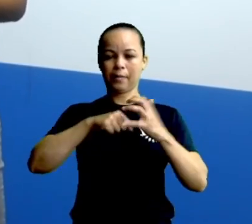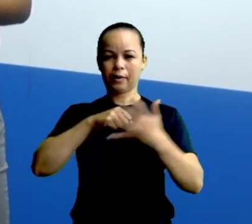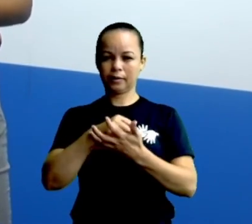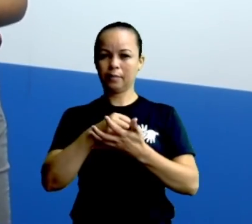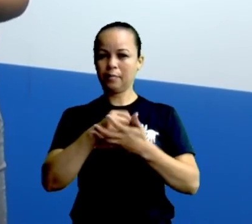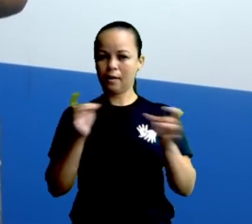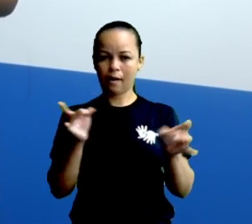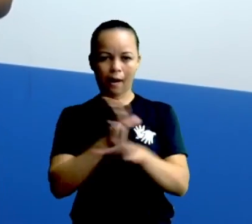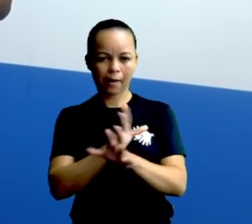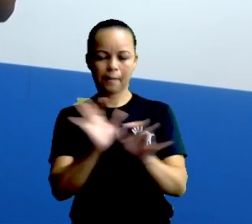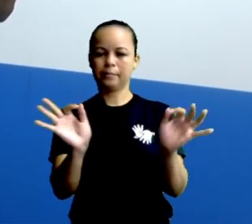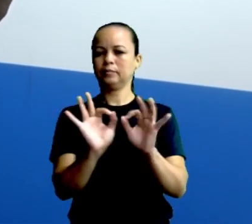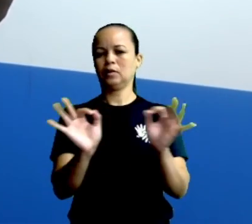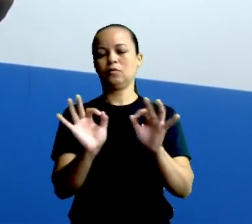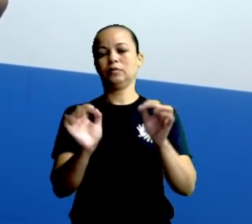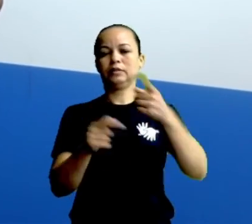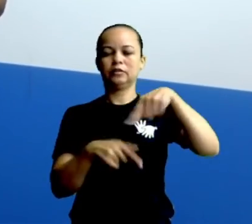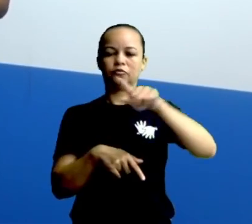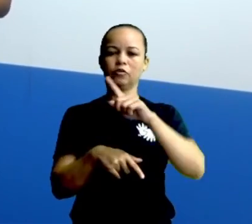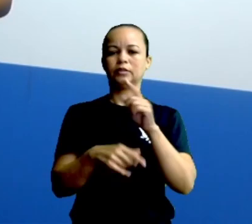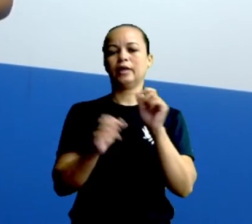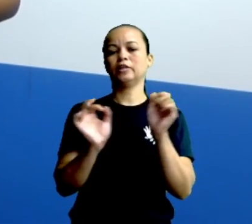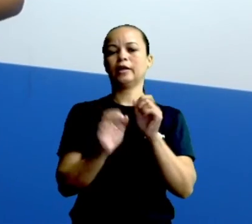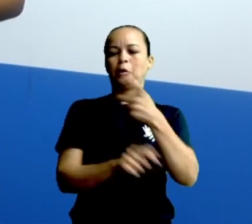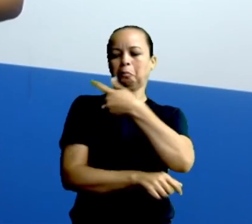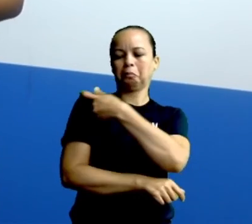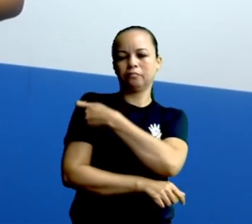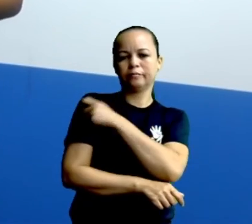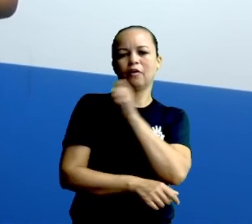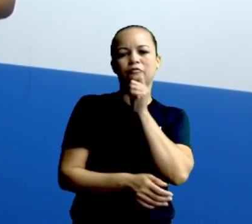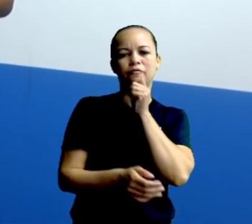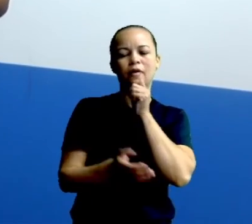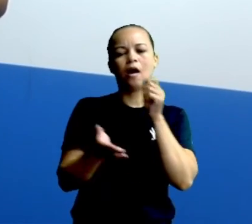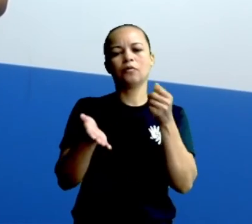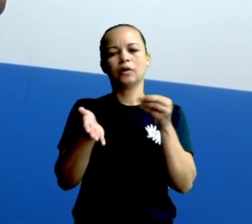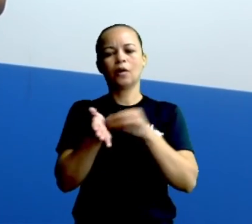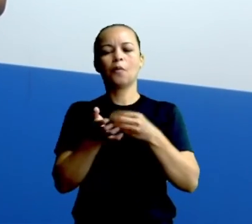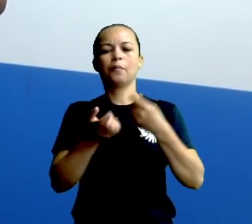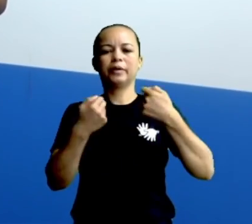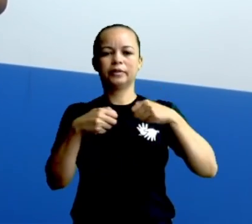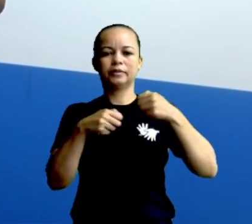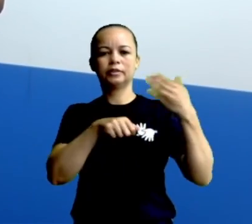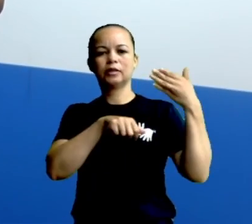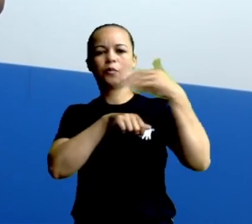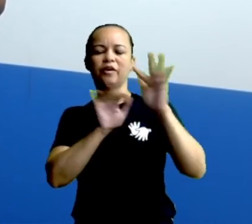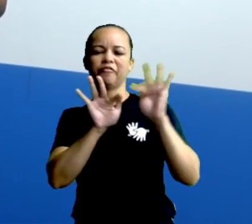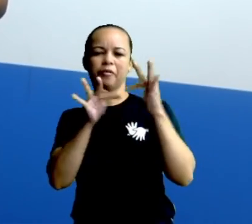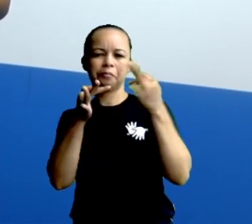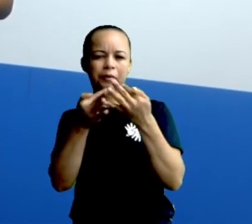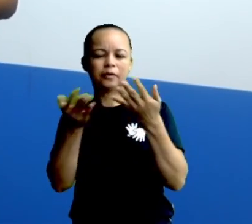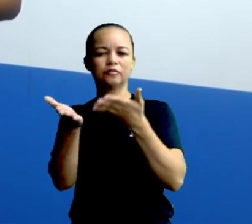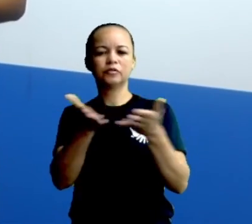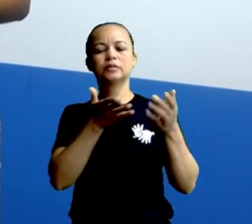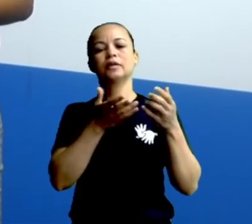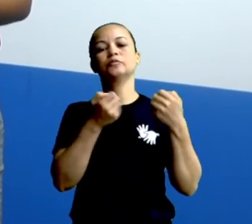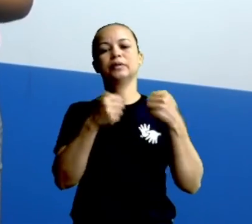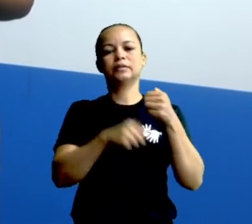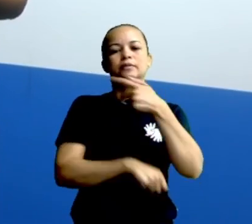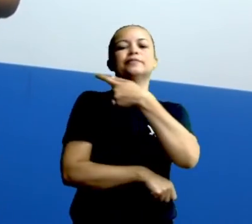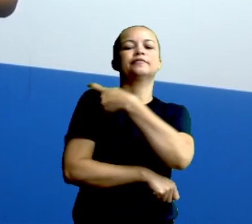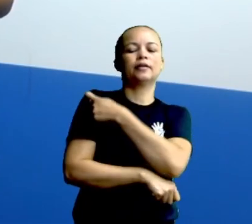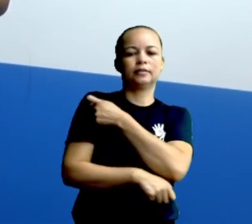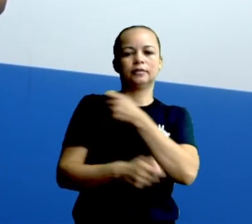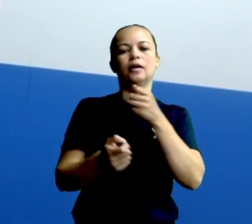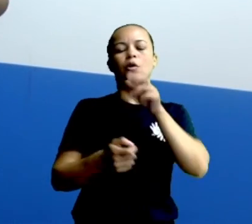a vacina, os pais, os familiares de vocês, cuidem de se vacinar e continuar os cuidados, tá